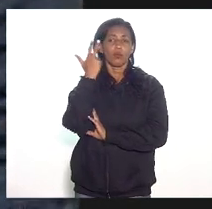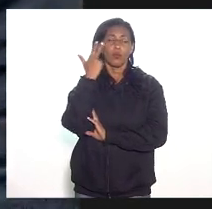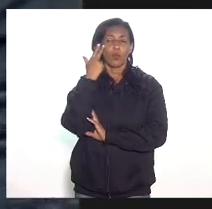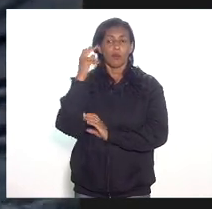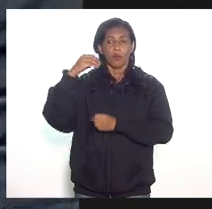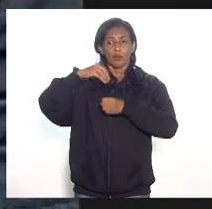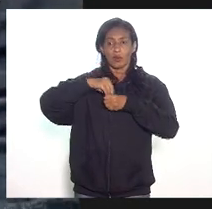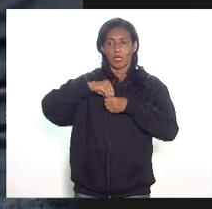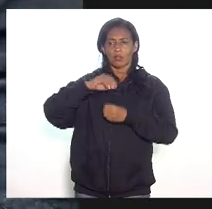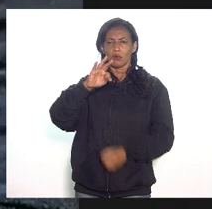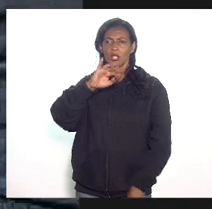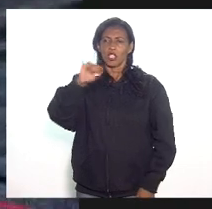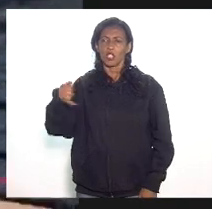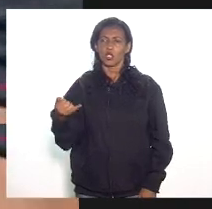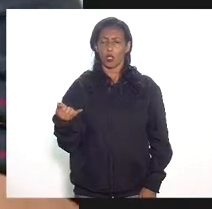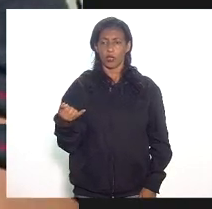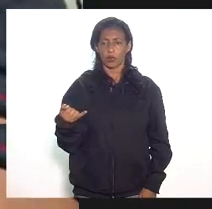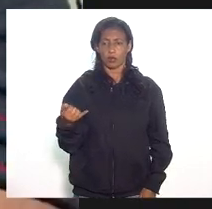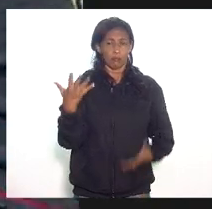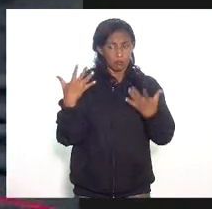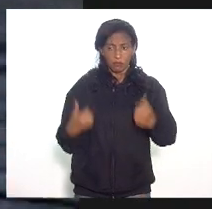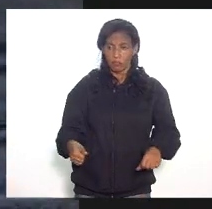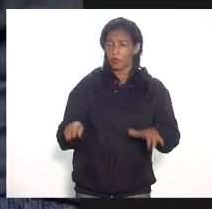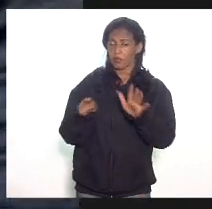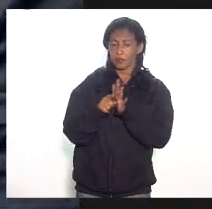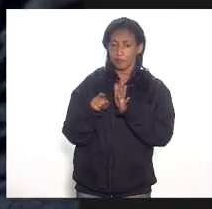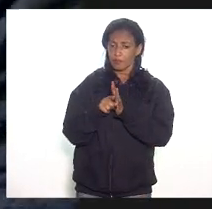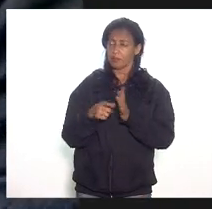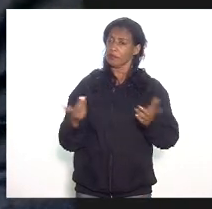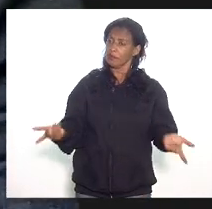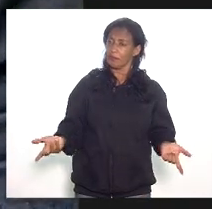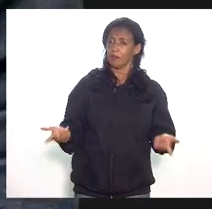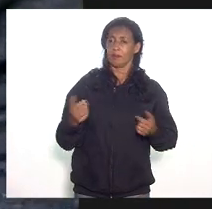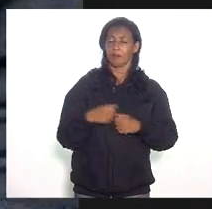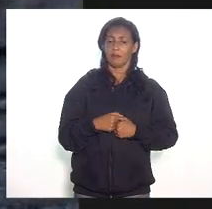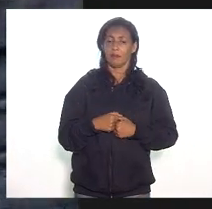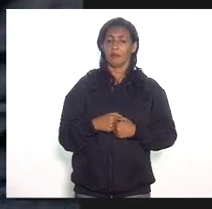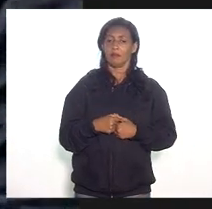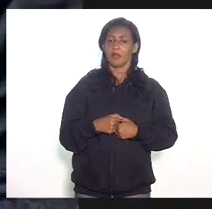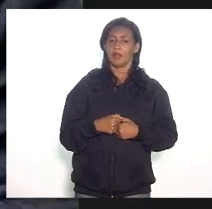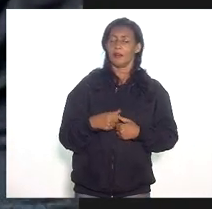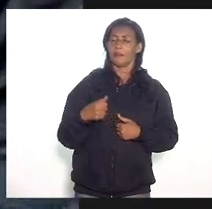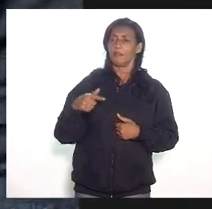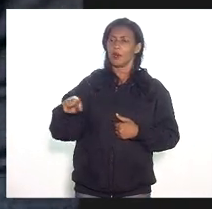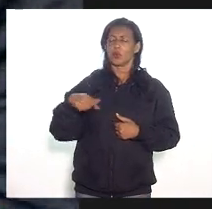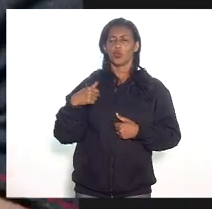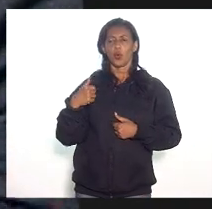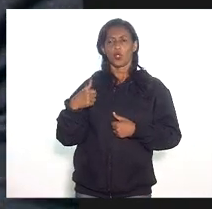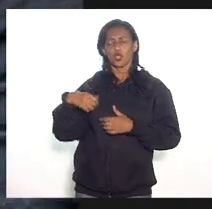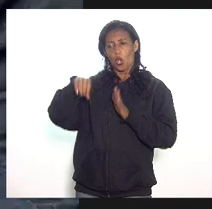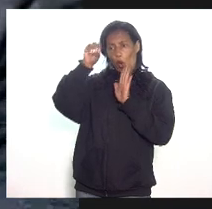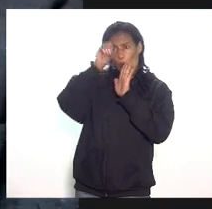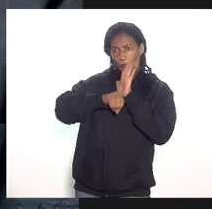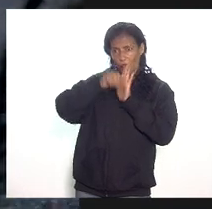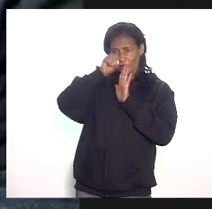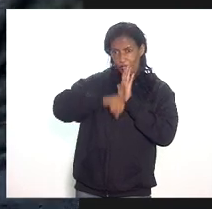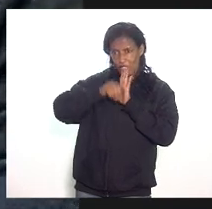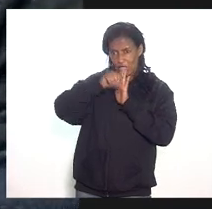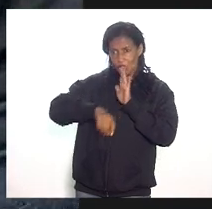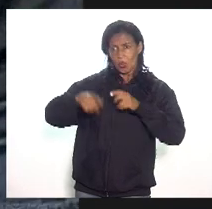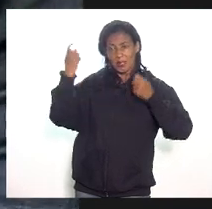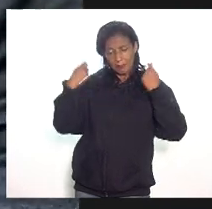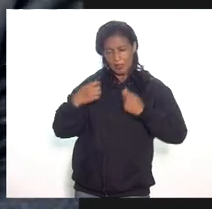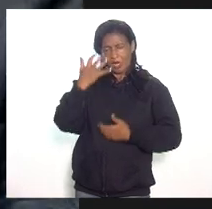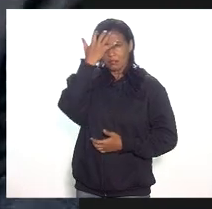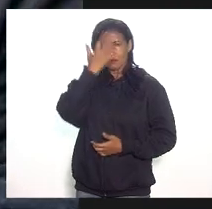nosso tribunal. Vamos também punir os serventuários que não tomam os atos de ofício que deveriam ser tomados com a